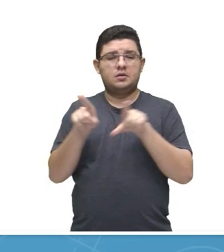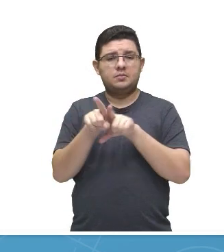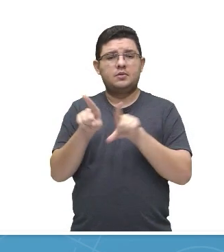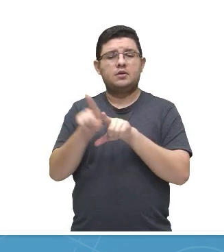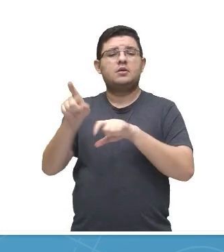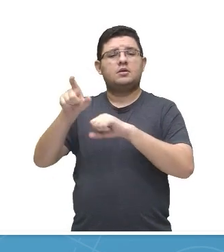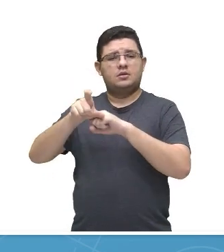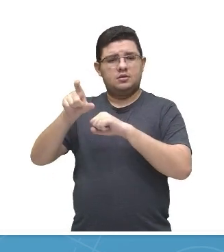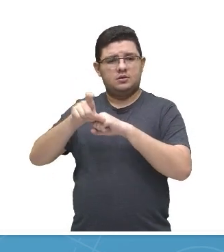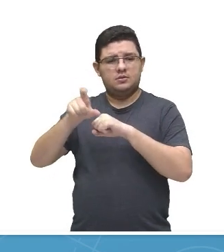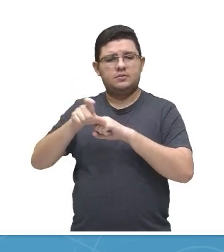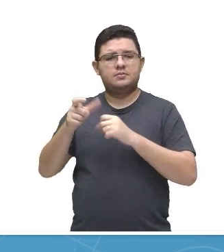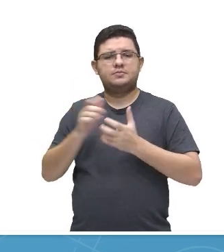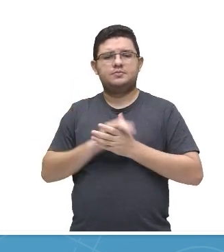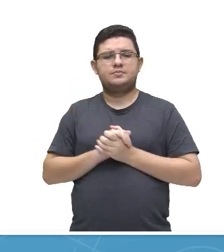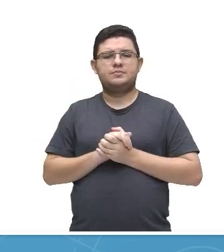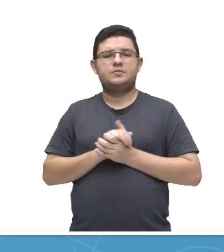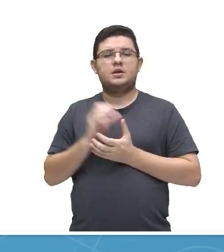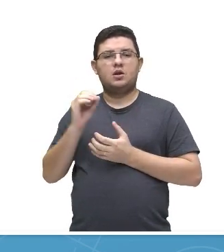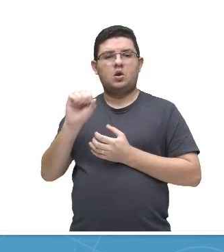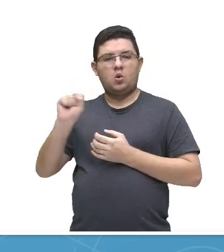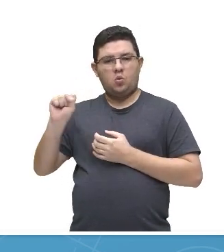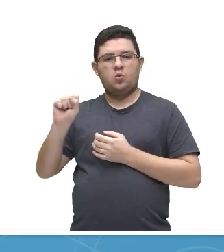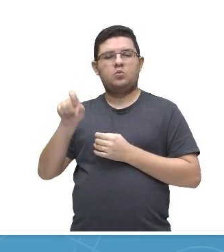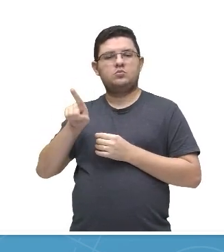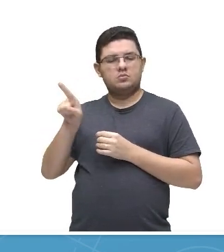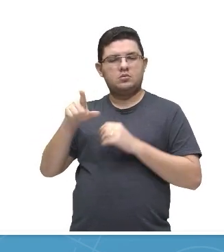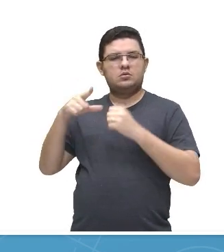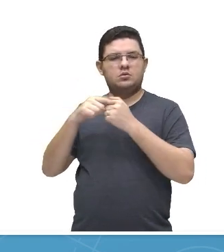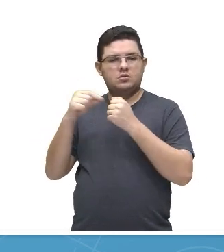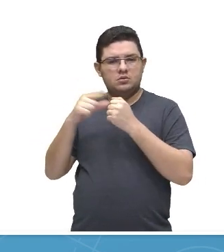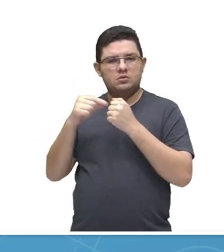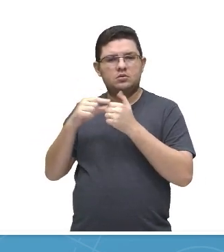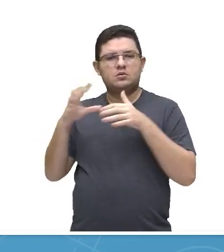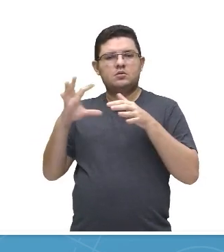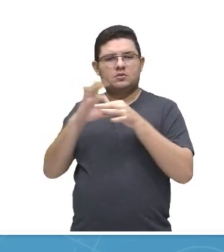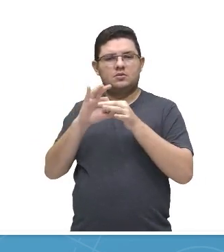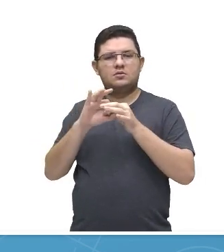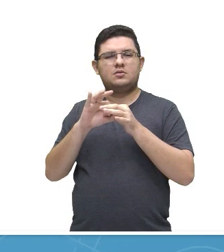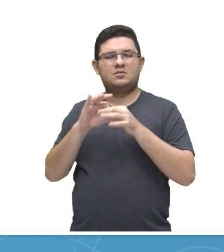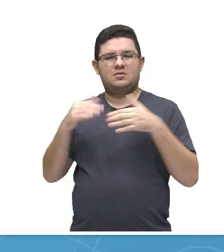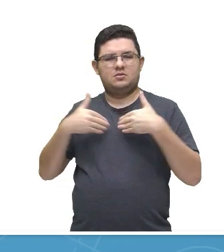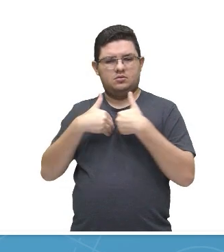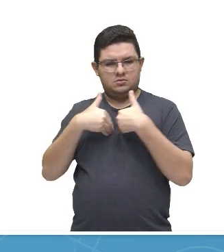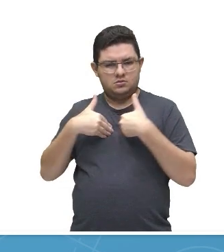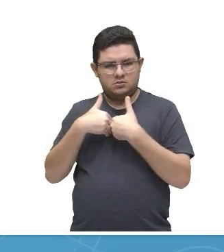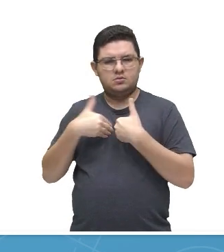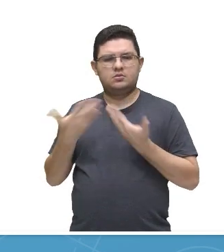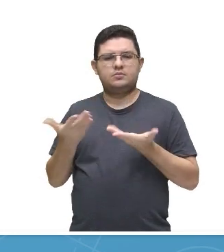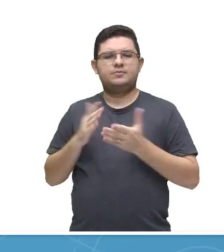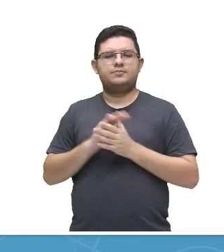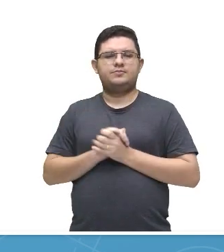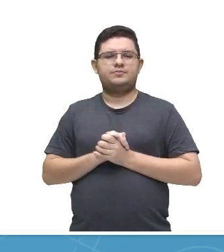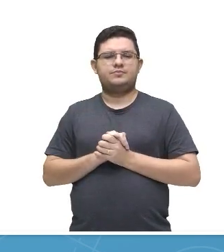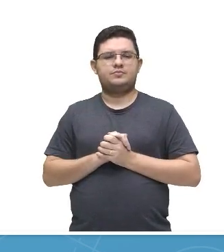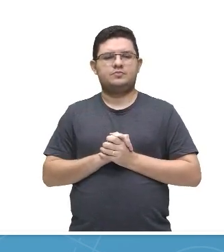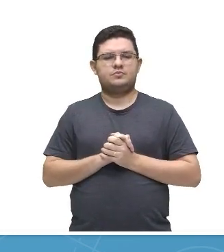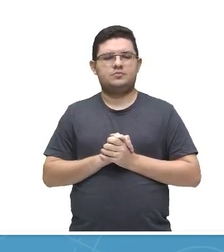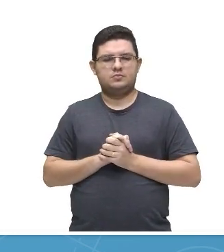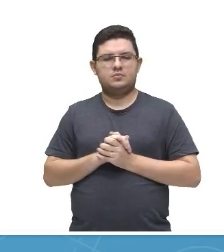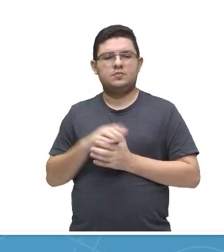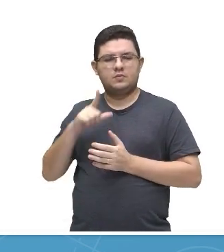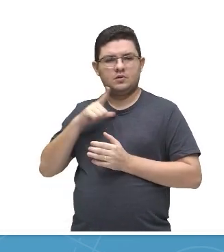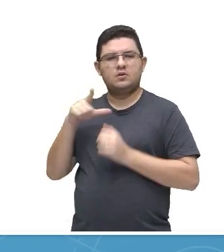substantivo. Aqui eu tenho o artigo acompanhando o substantivo, assim como os demais estão acompanhando. Essa é a função